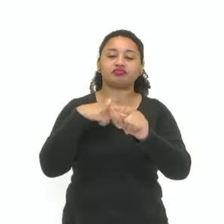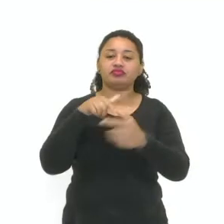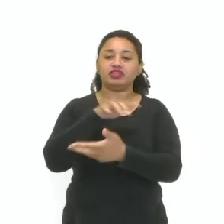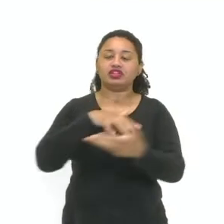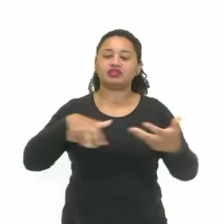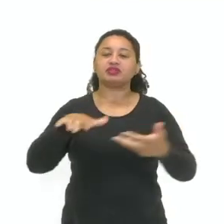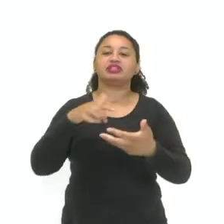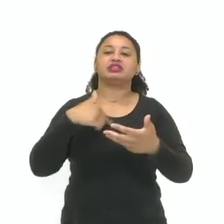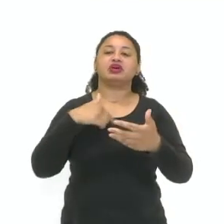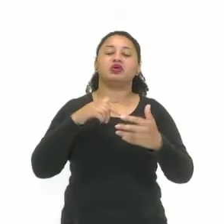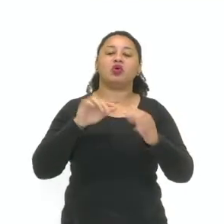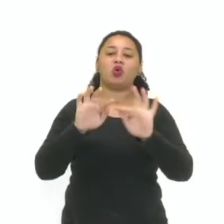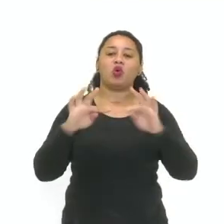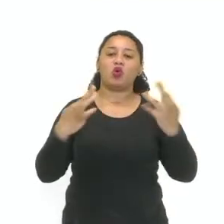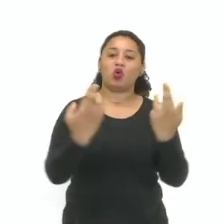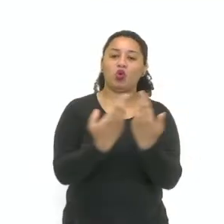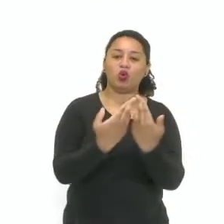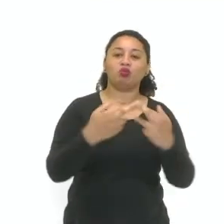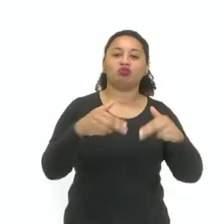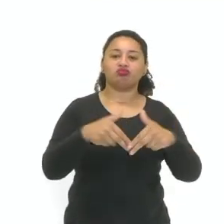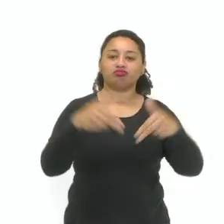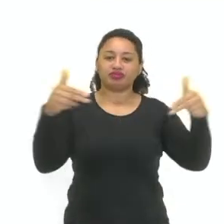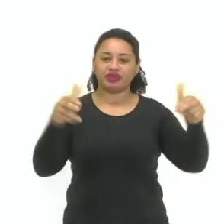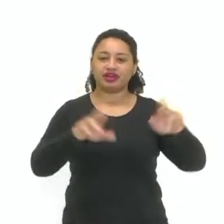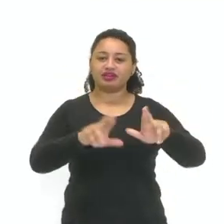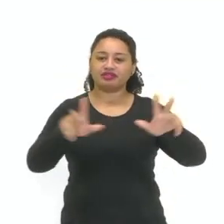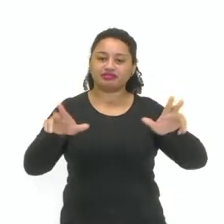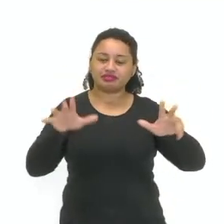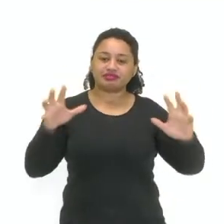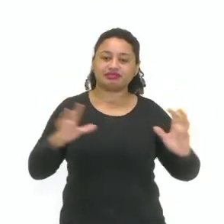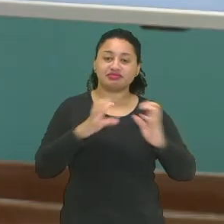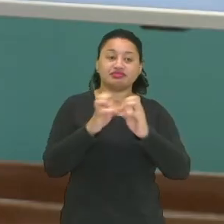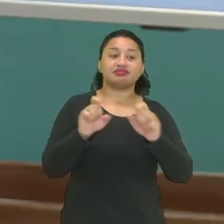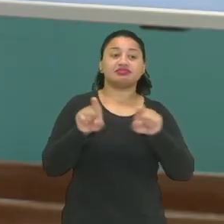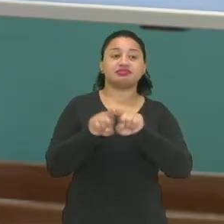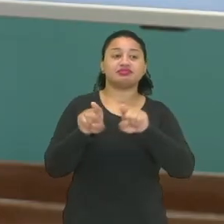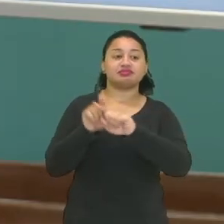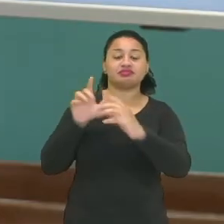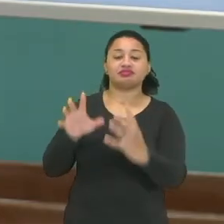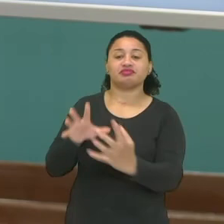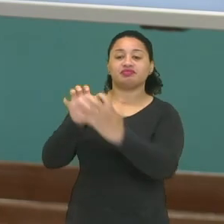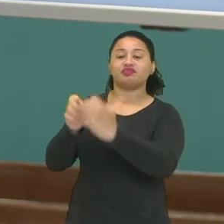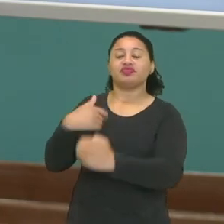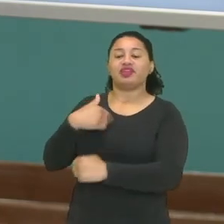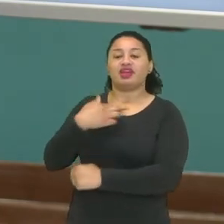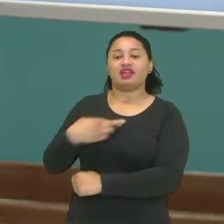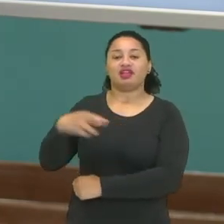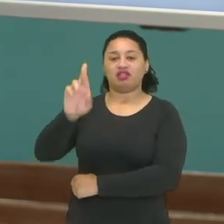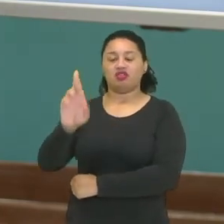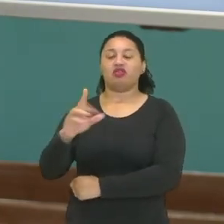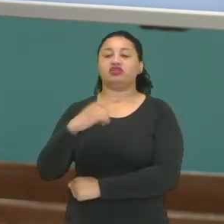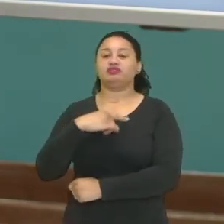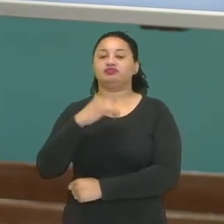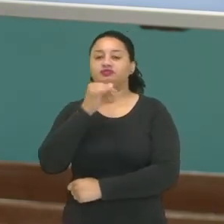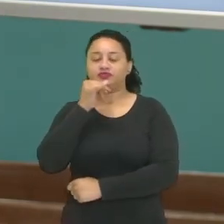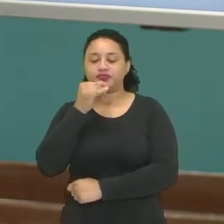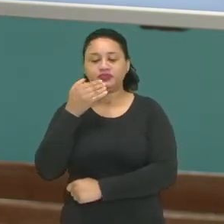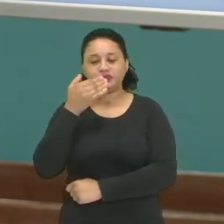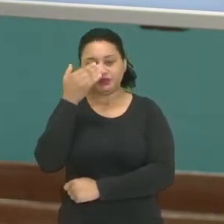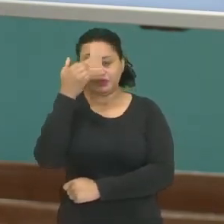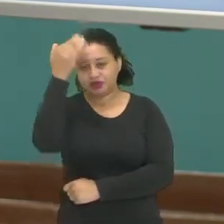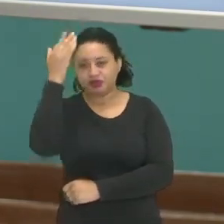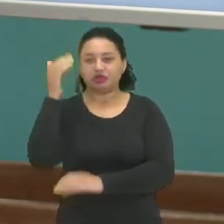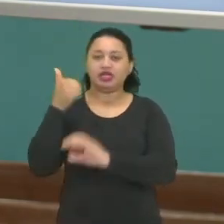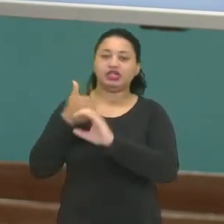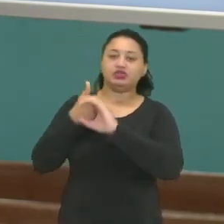entre tribos, assim por diante, e também religiosos, né? Entre muçulmanos, por exemplo, e cristãos, né?